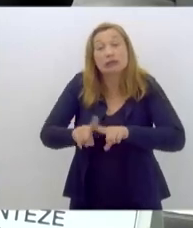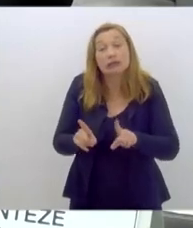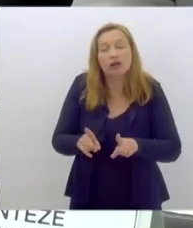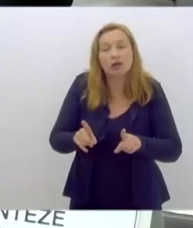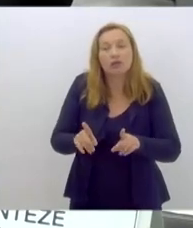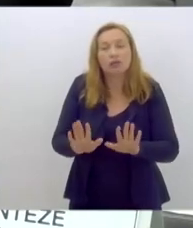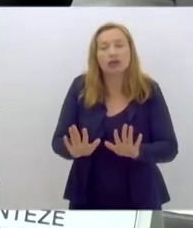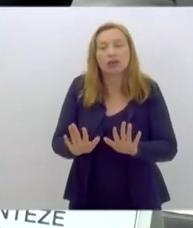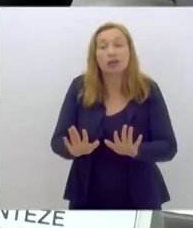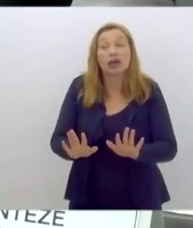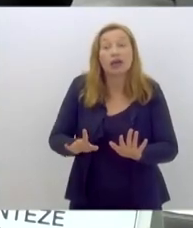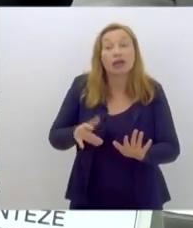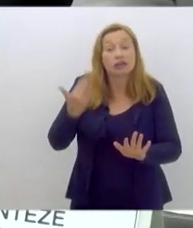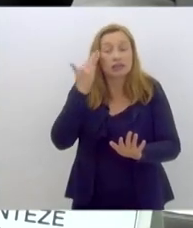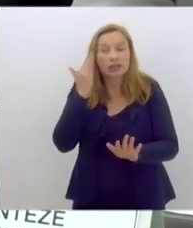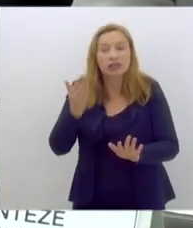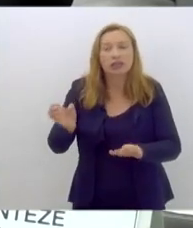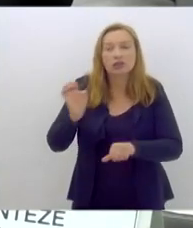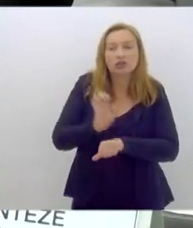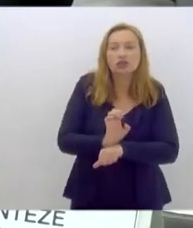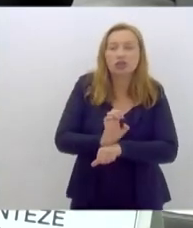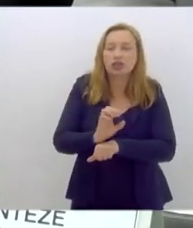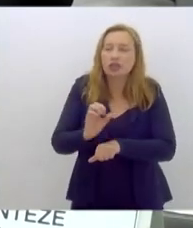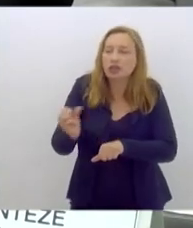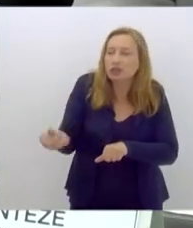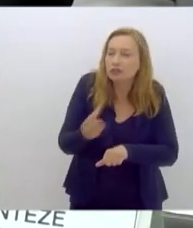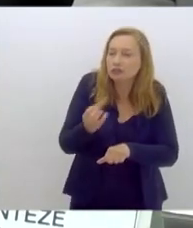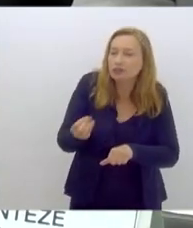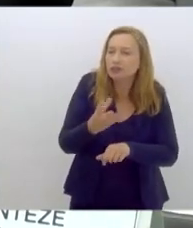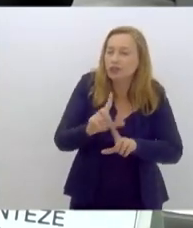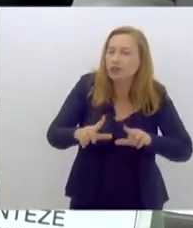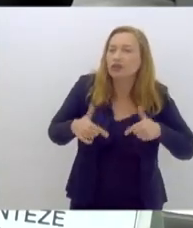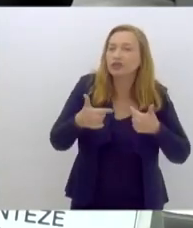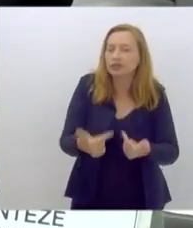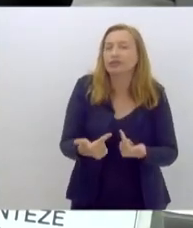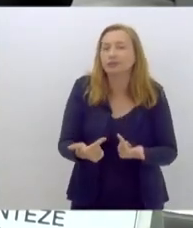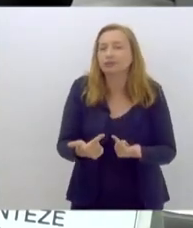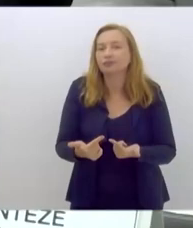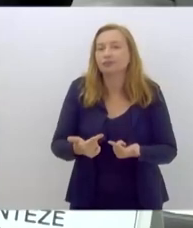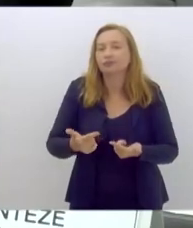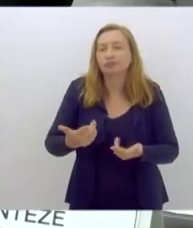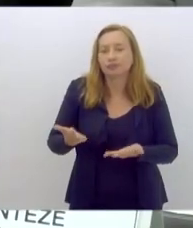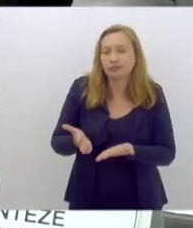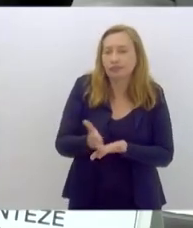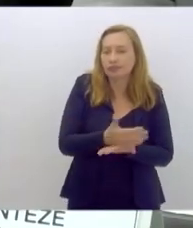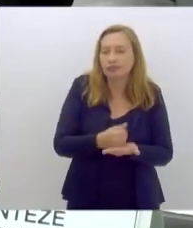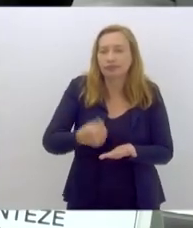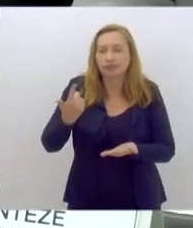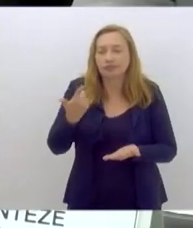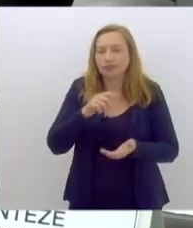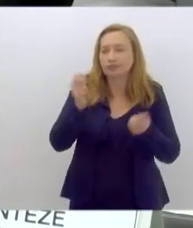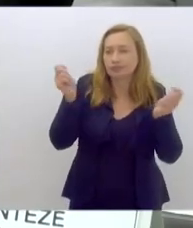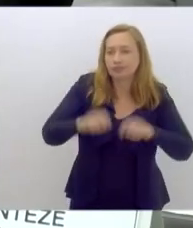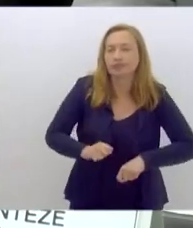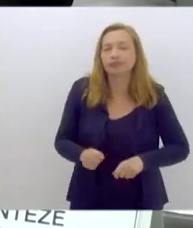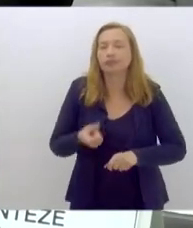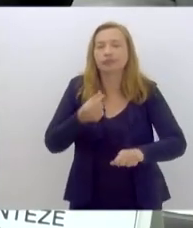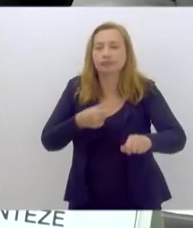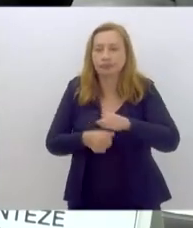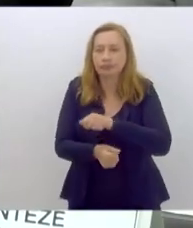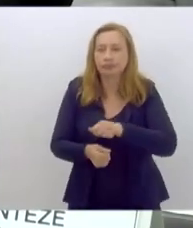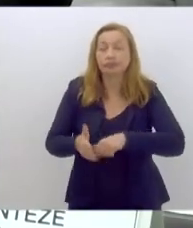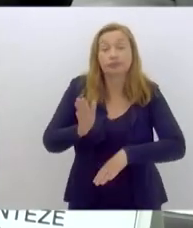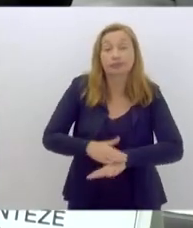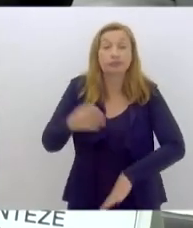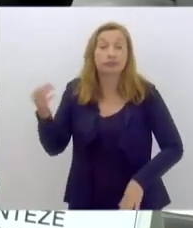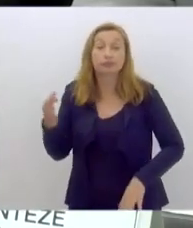que nós entendemos que o estado se modernizará que o estado recuperasse recuperará a sua capacidade de investimento e